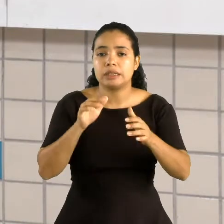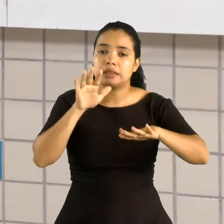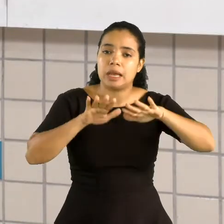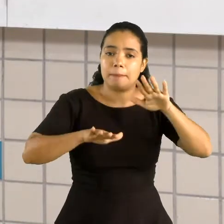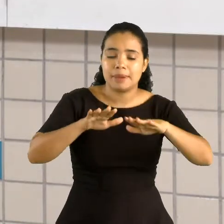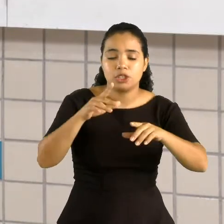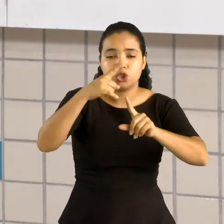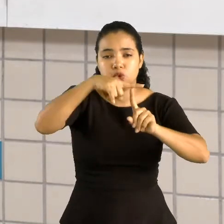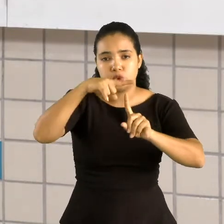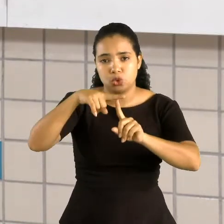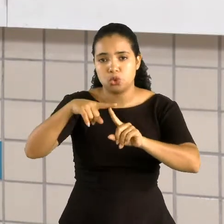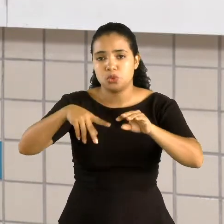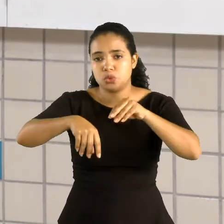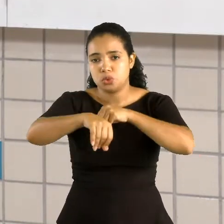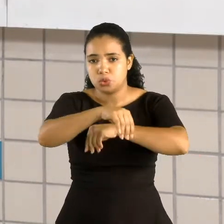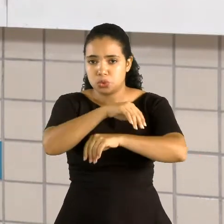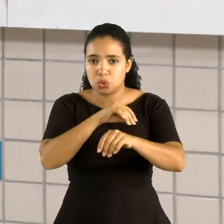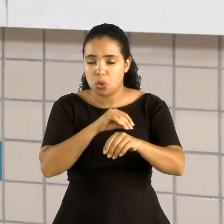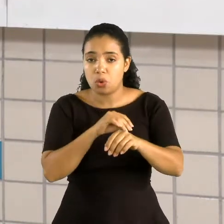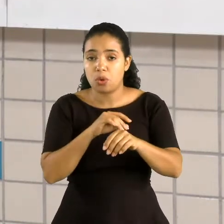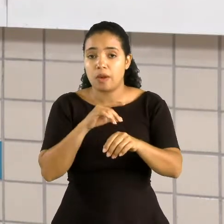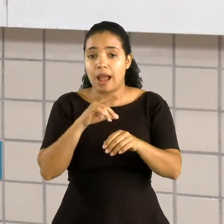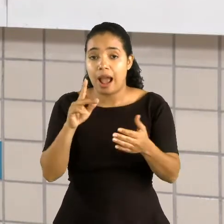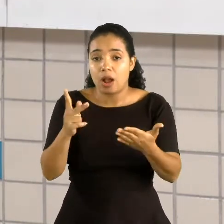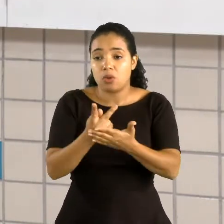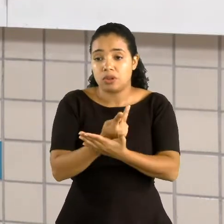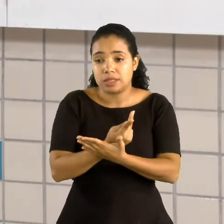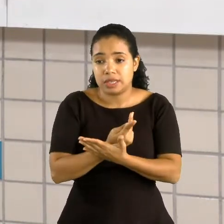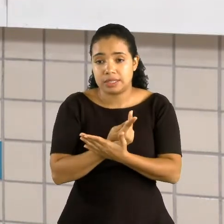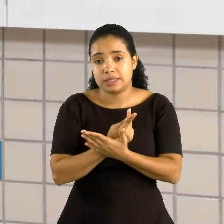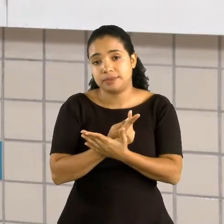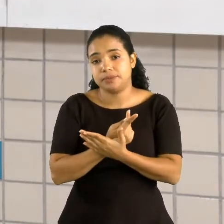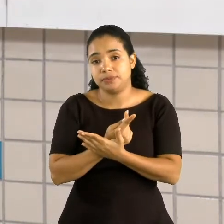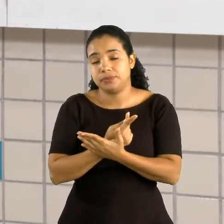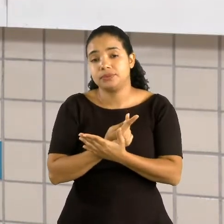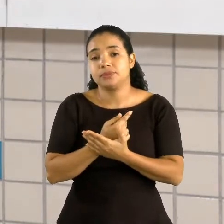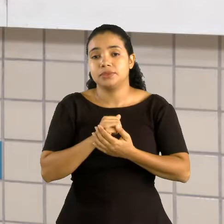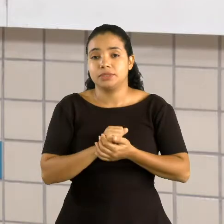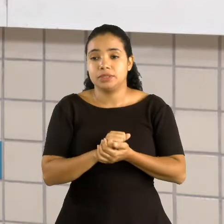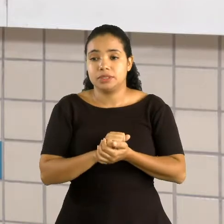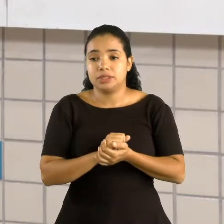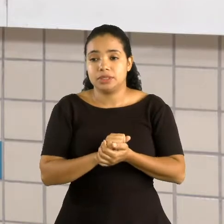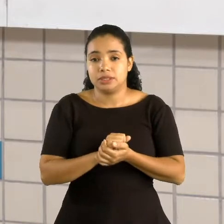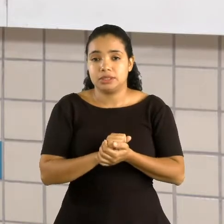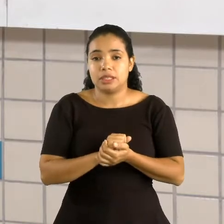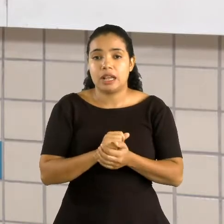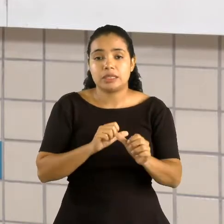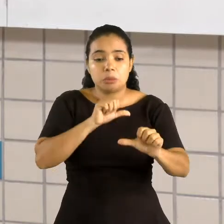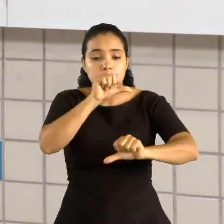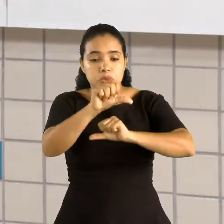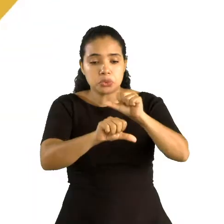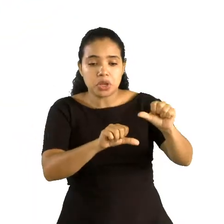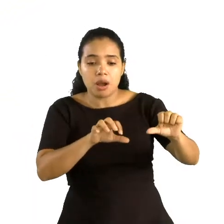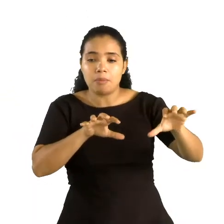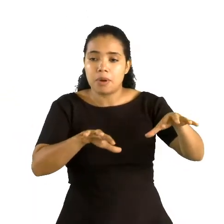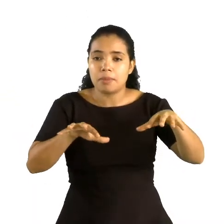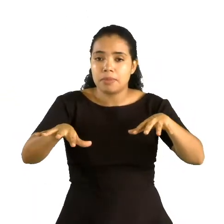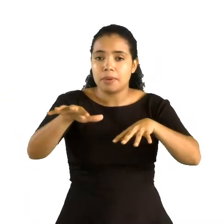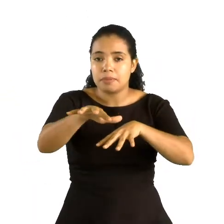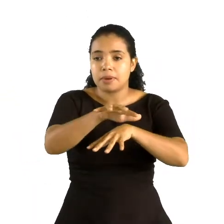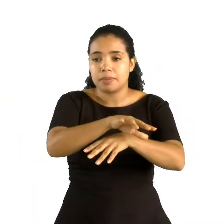tipo de solo, ele vai aumentando, então vai dando aquele ar de desertificação, entenderam?